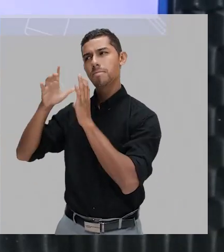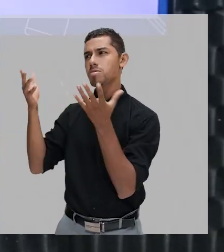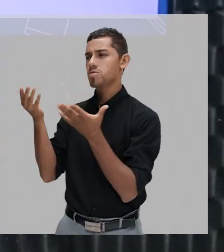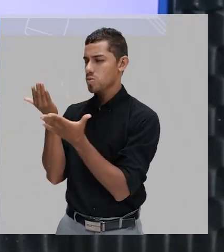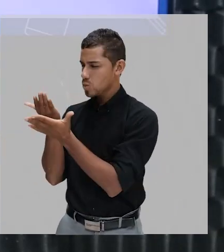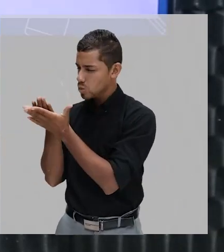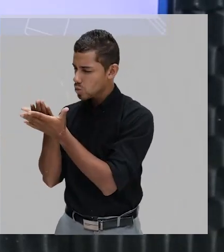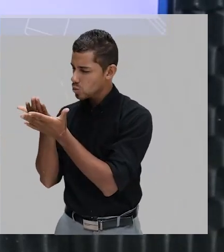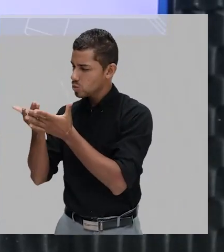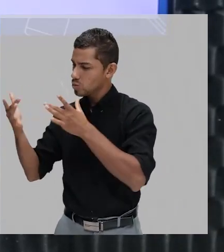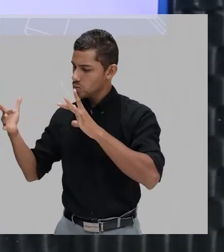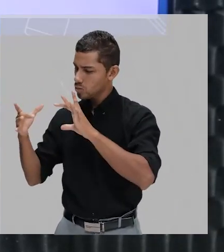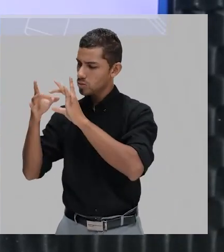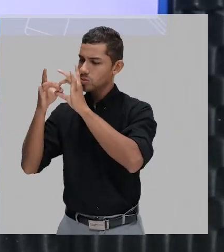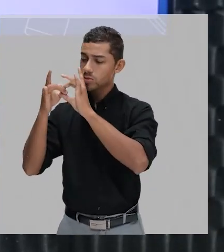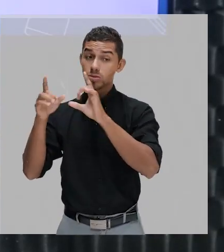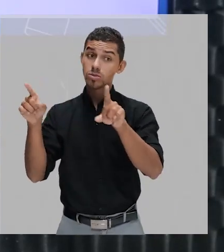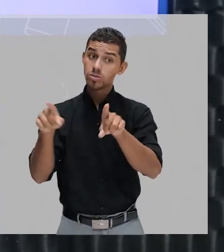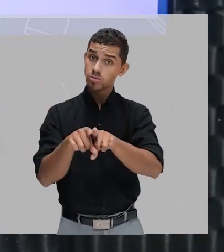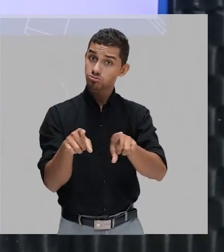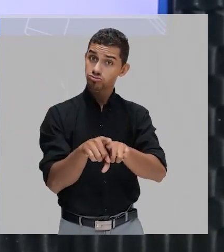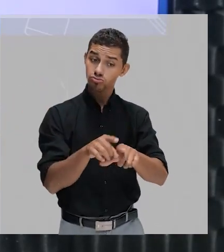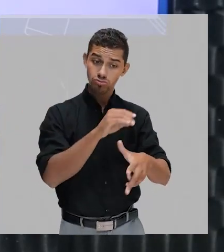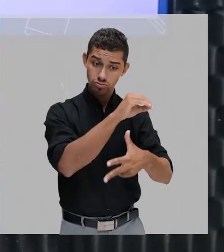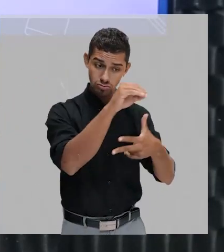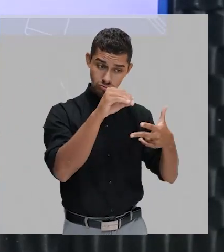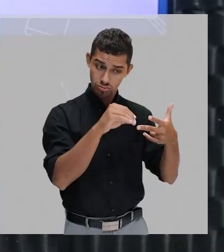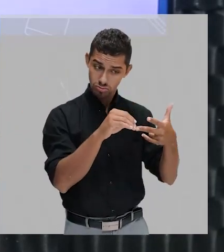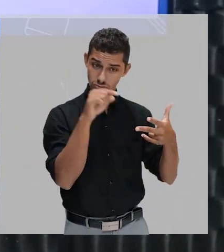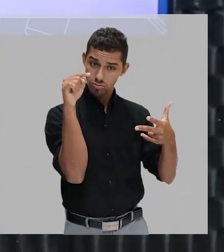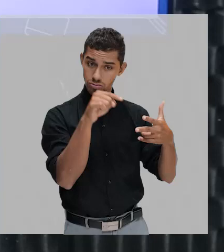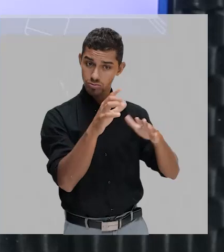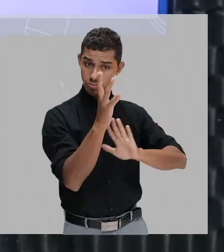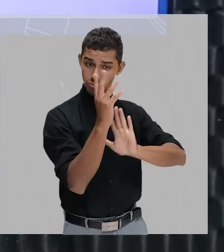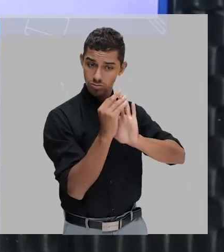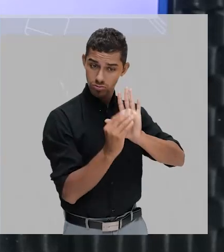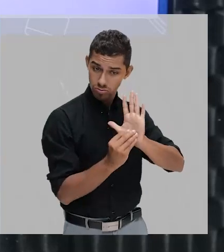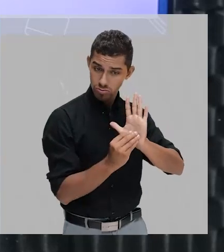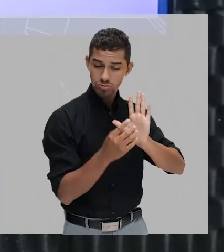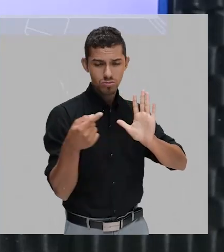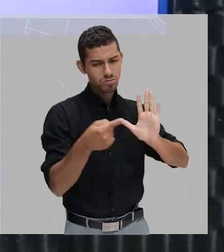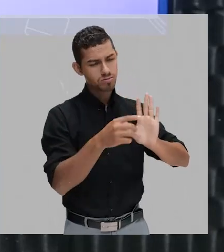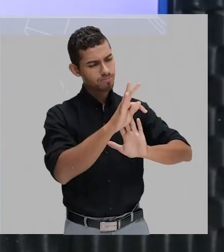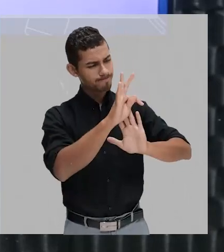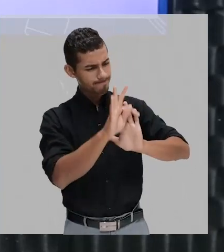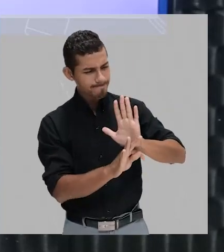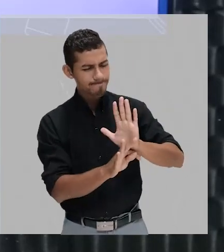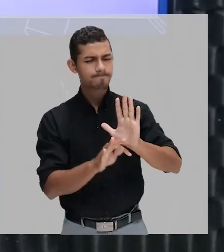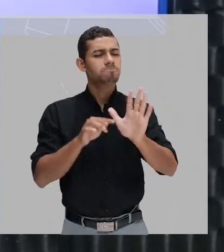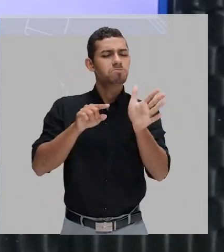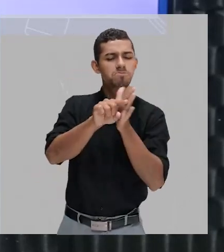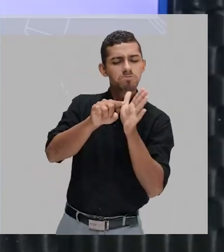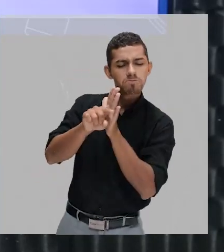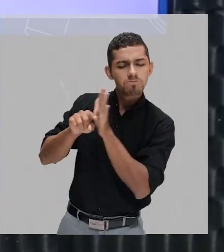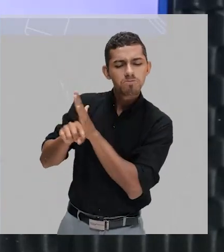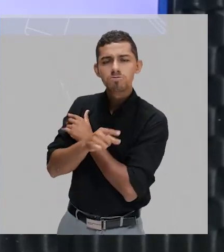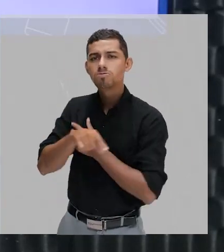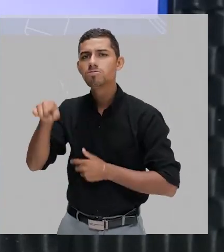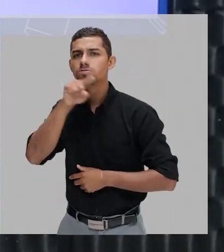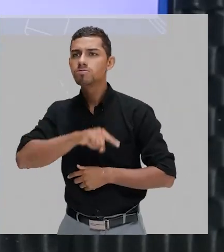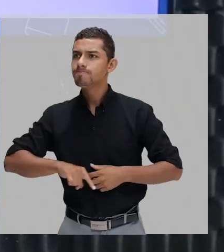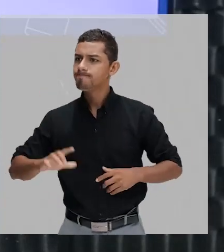estamos estudando e o conteúdo que está sendo cobrado no Enem, através de textos, através de questões, para que vocês possam ir